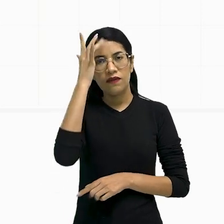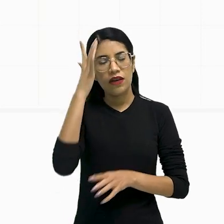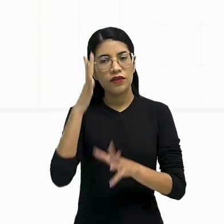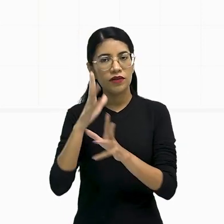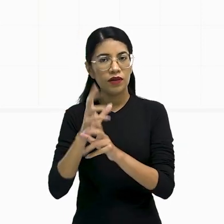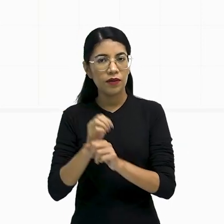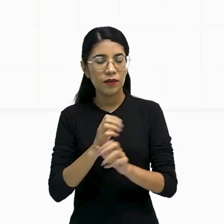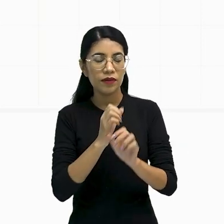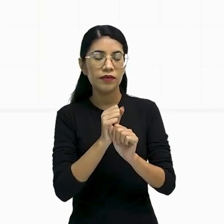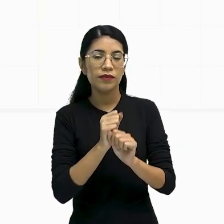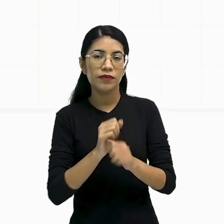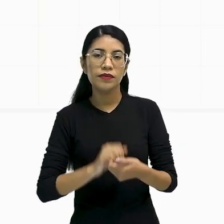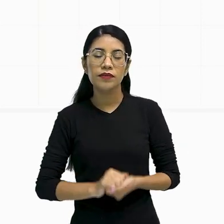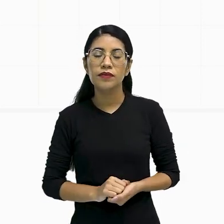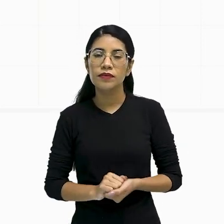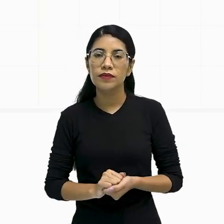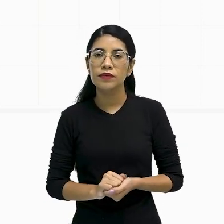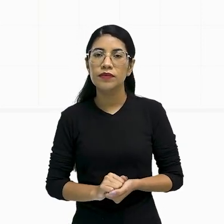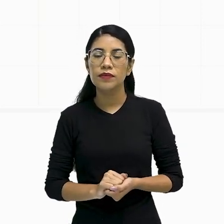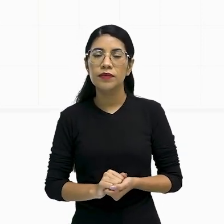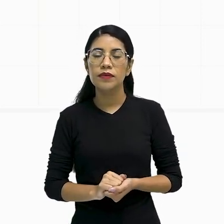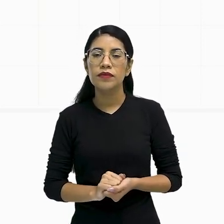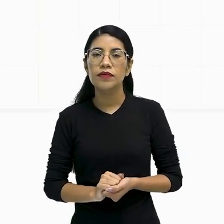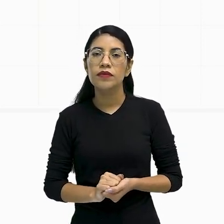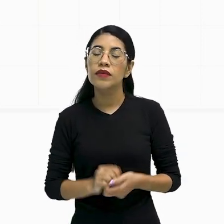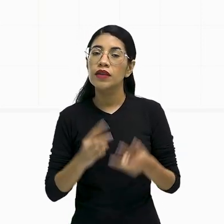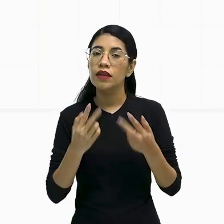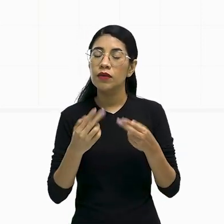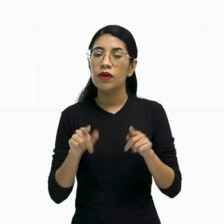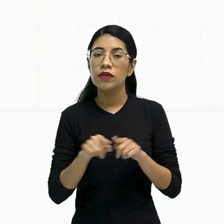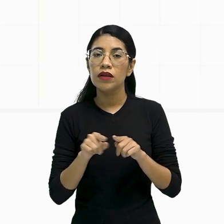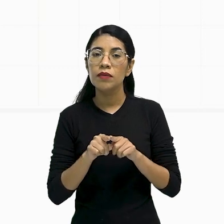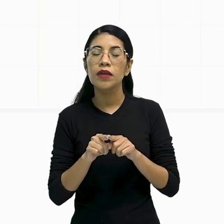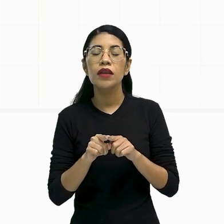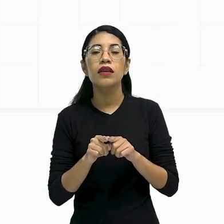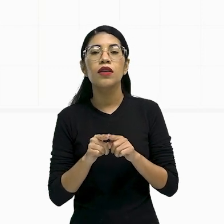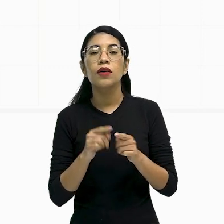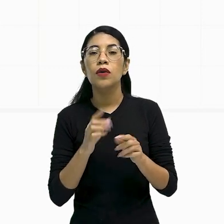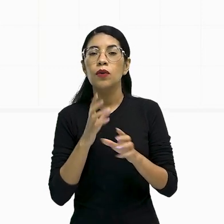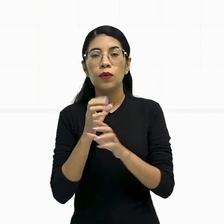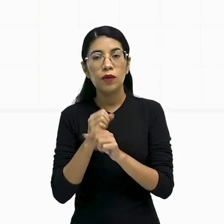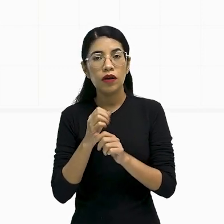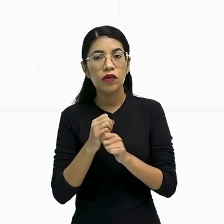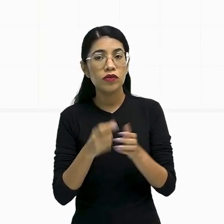né? Veja. É a mesma ideia daquela situação